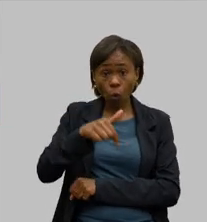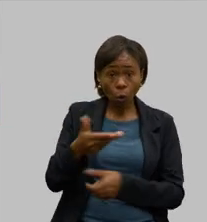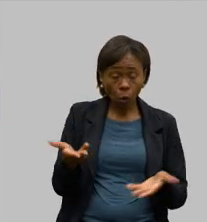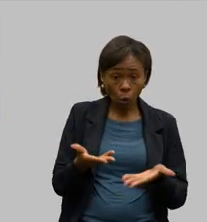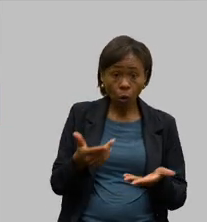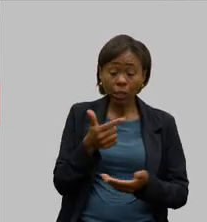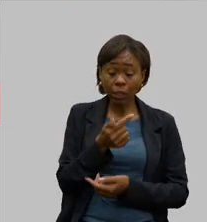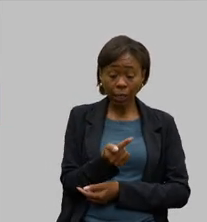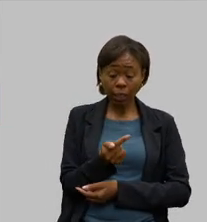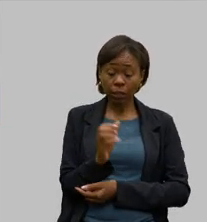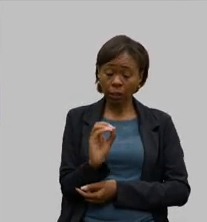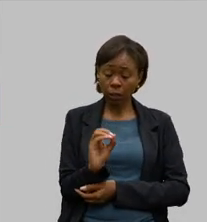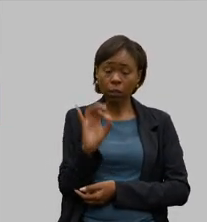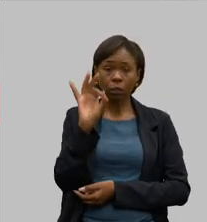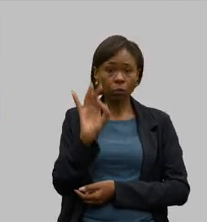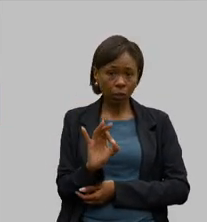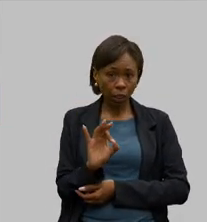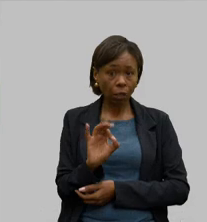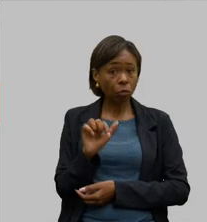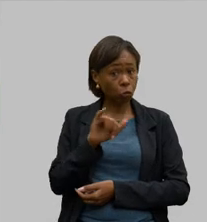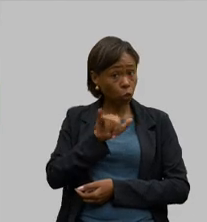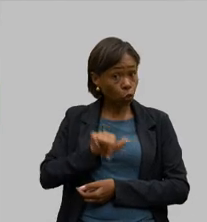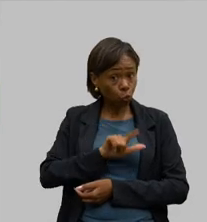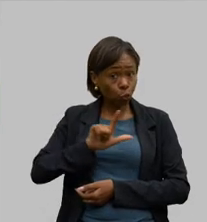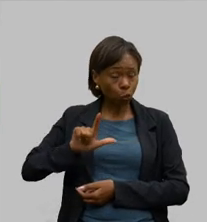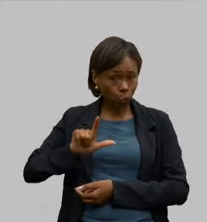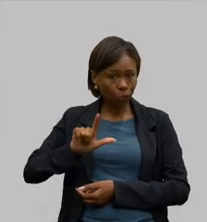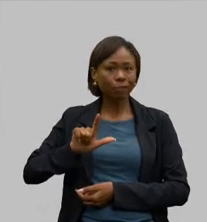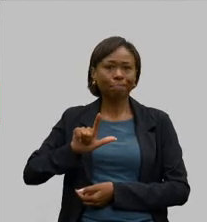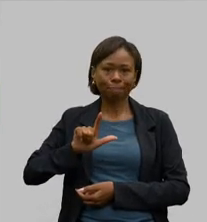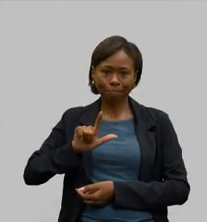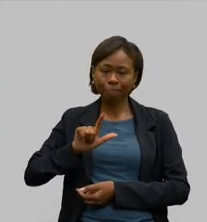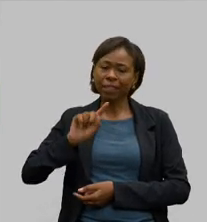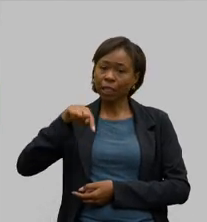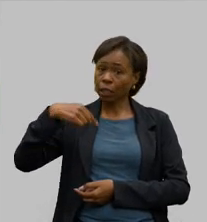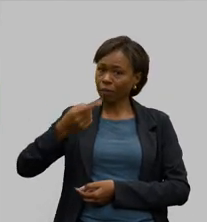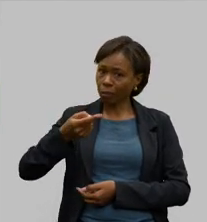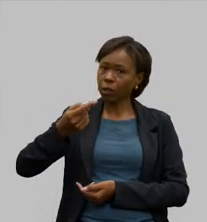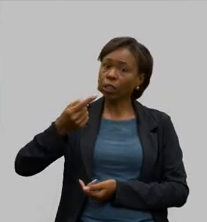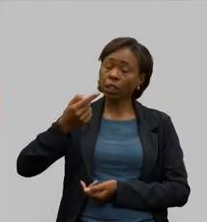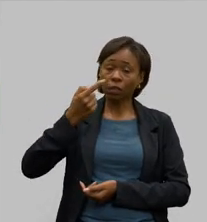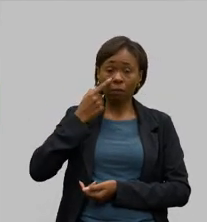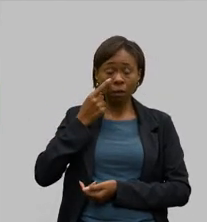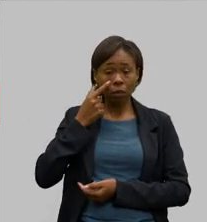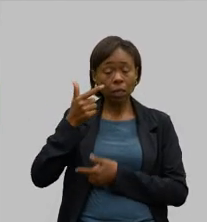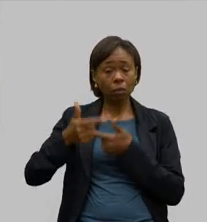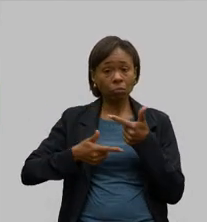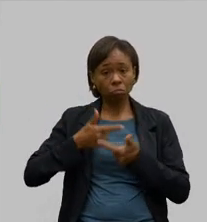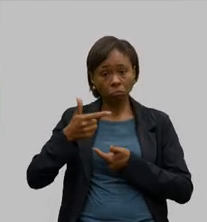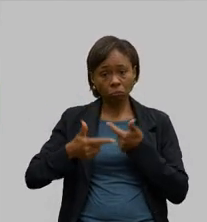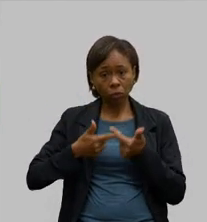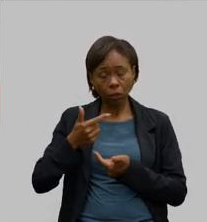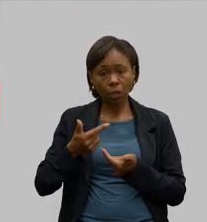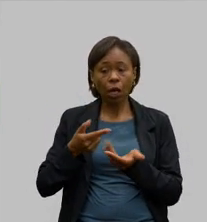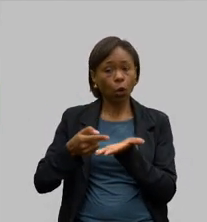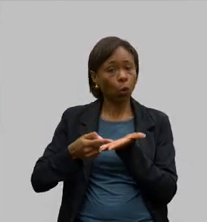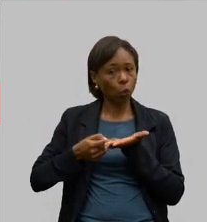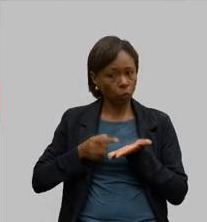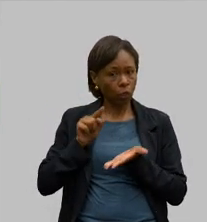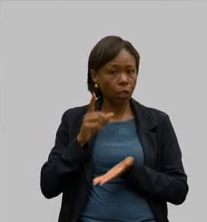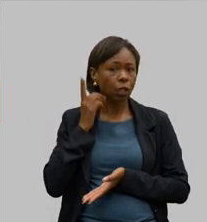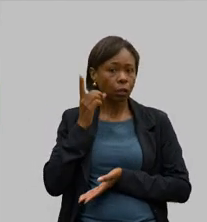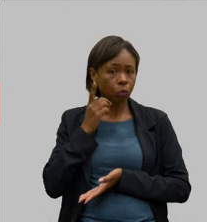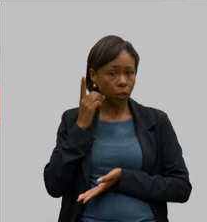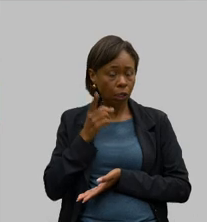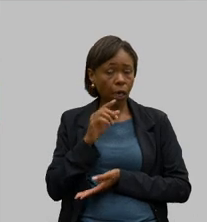70% já em julho eu acho que nós vamos ter trabalhar depois eu já convoco aí os deputados e e a sociedade civil pra